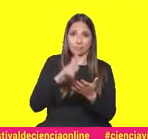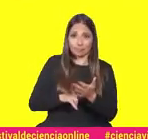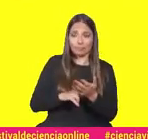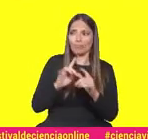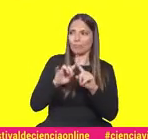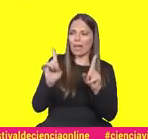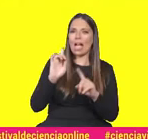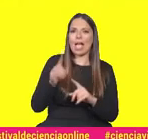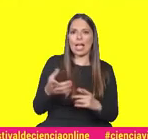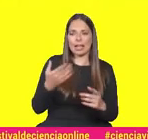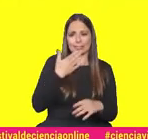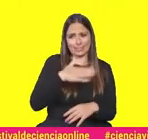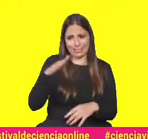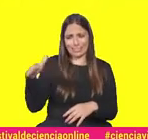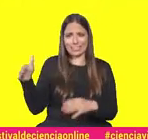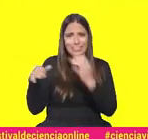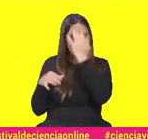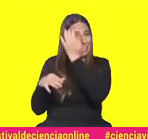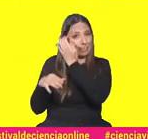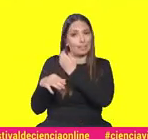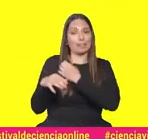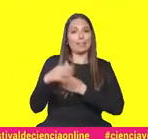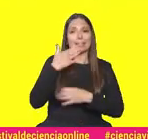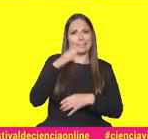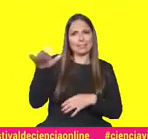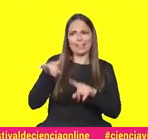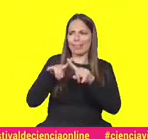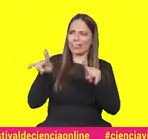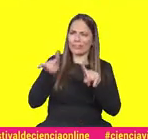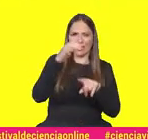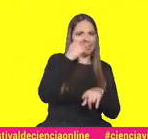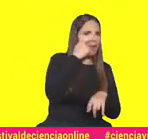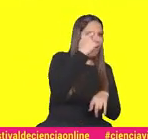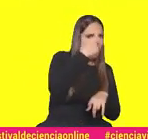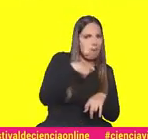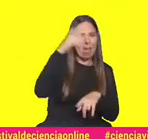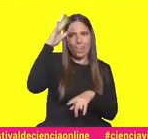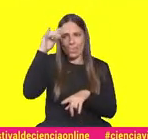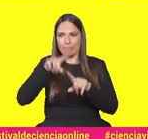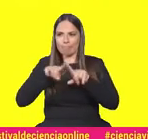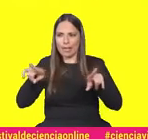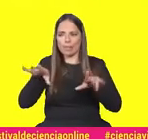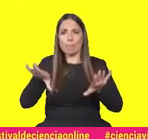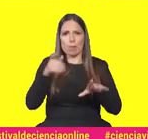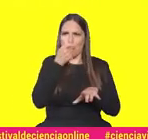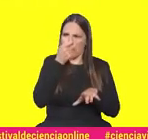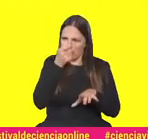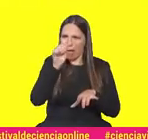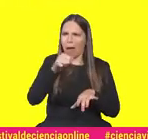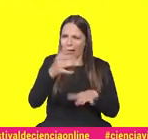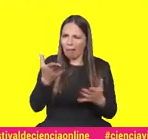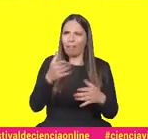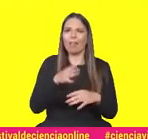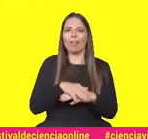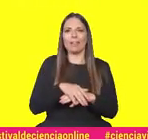diferença que há é a ciência. A ciência é realmente uma coisa que diferencia muito o humano de outros animais, mas de resto, somos muito, muito parecidos. E também nos faz ser